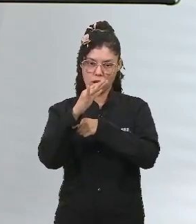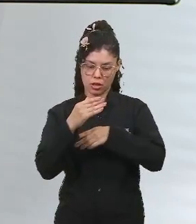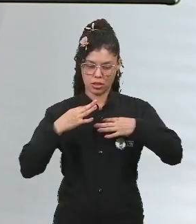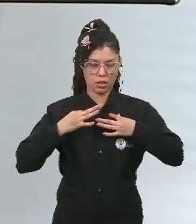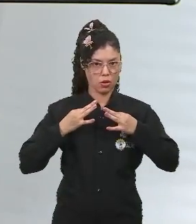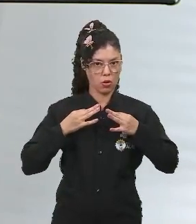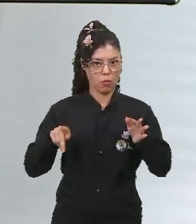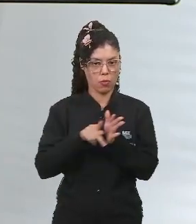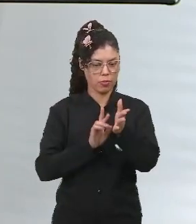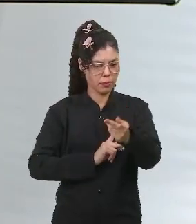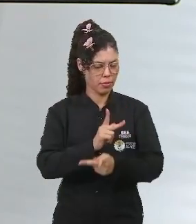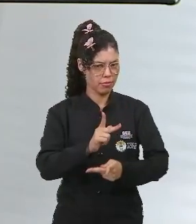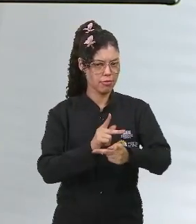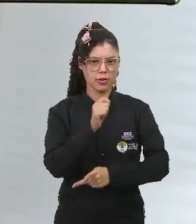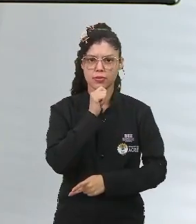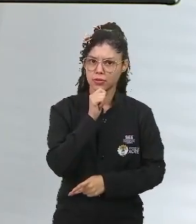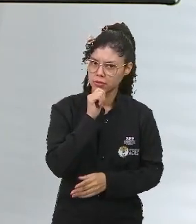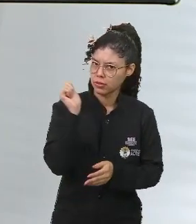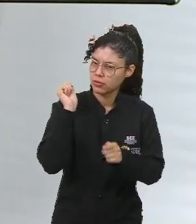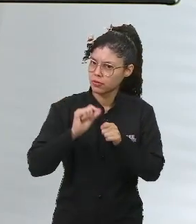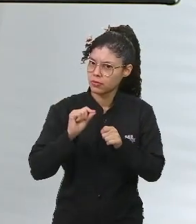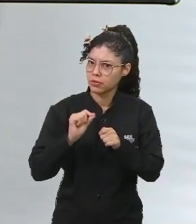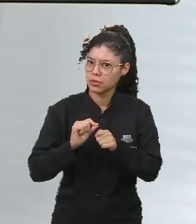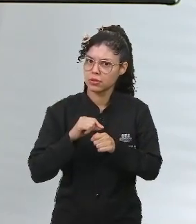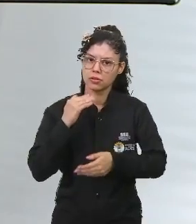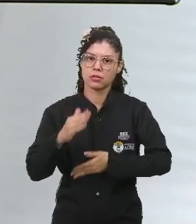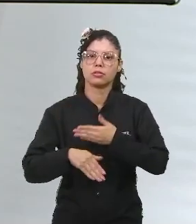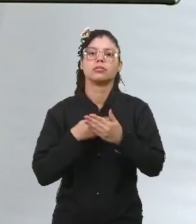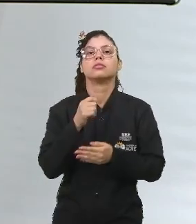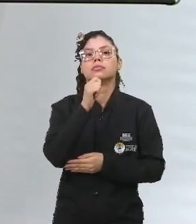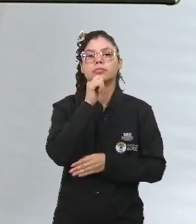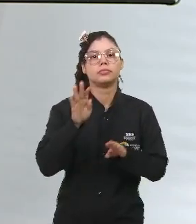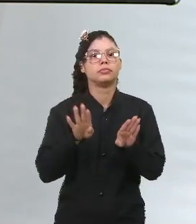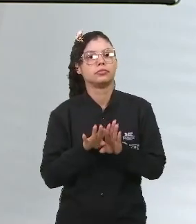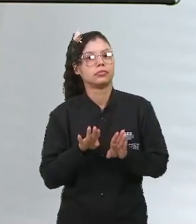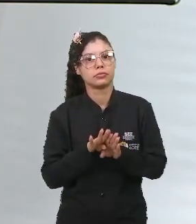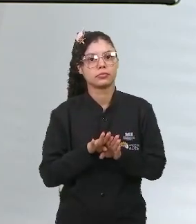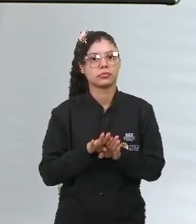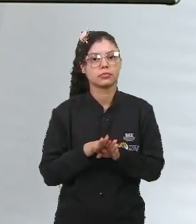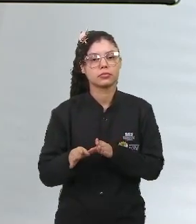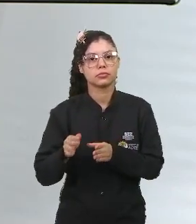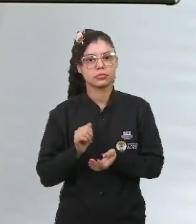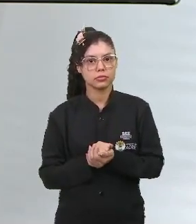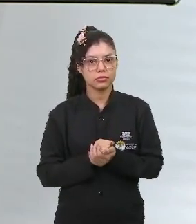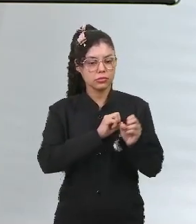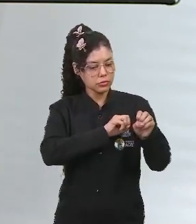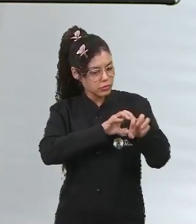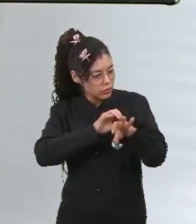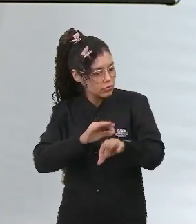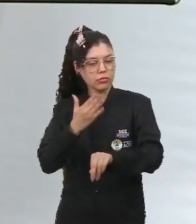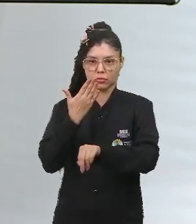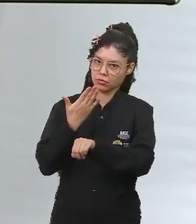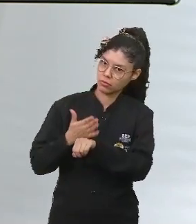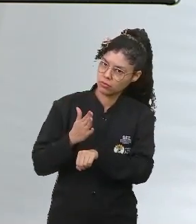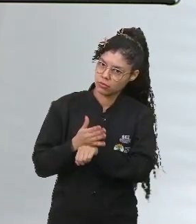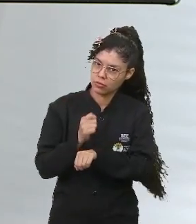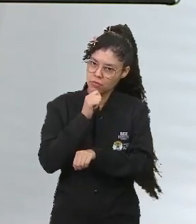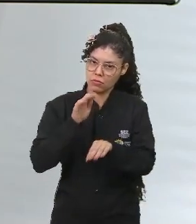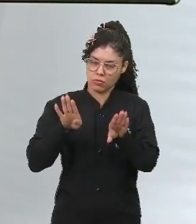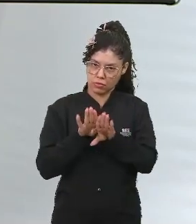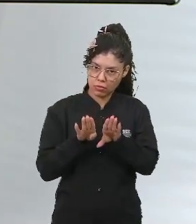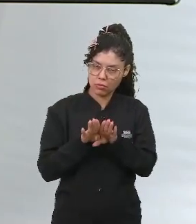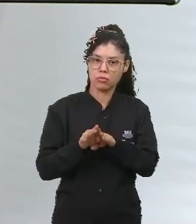ali planejados e executados durante o processo ali de ensaios, da produção teatral,